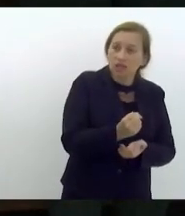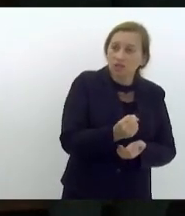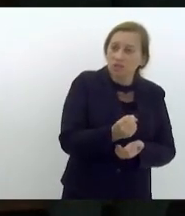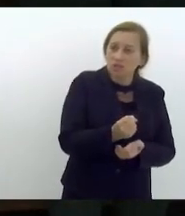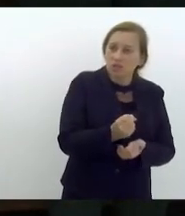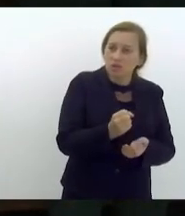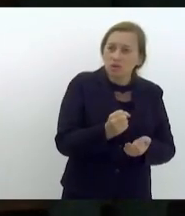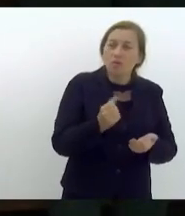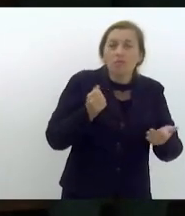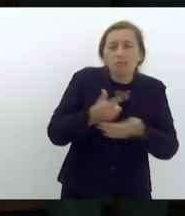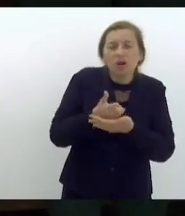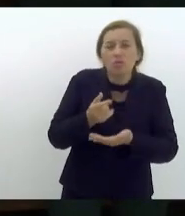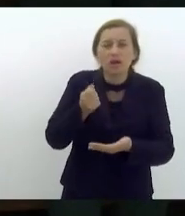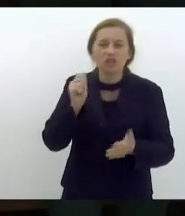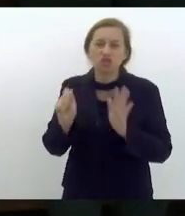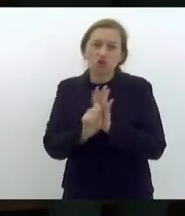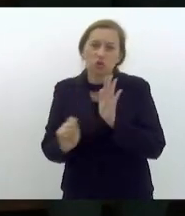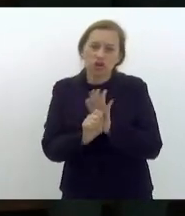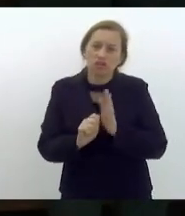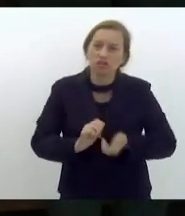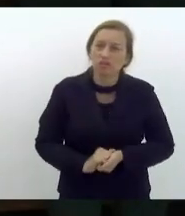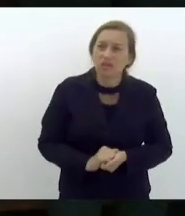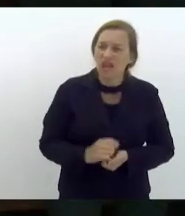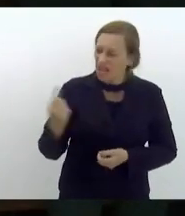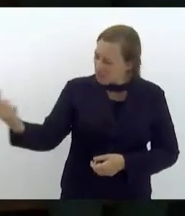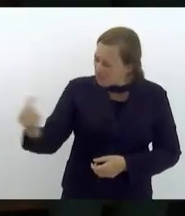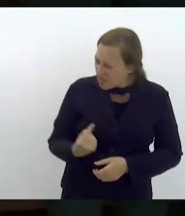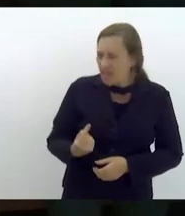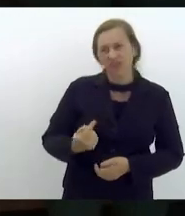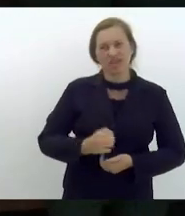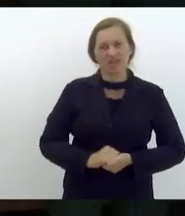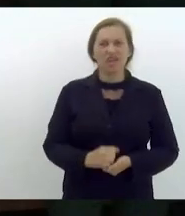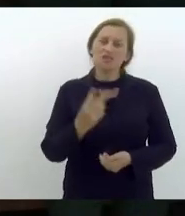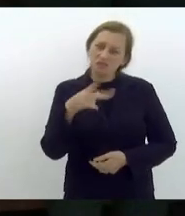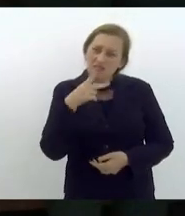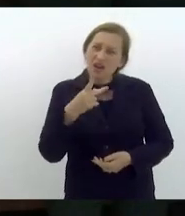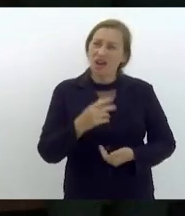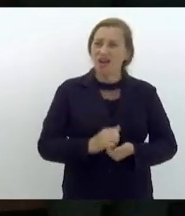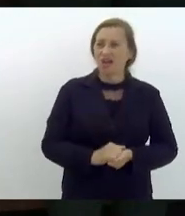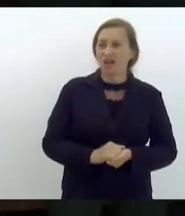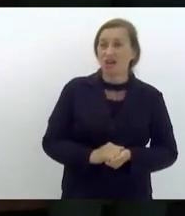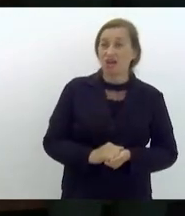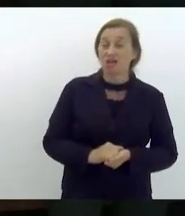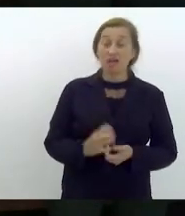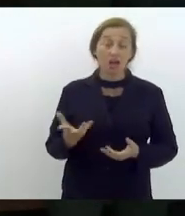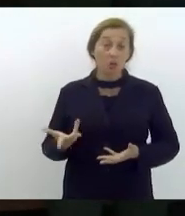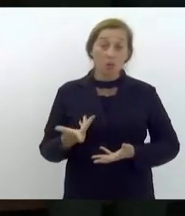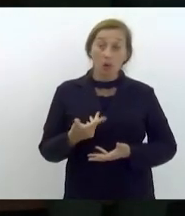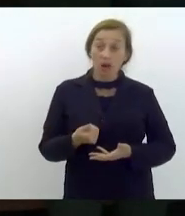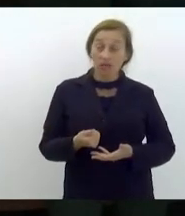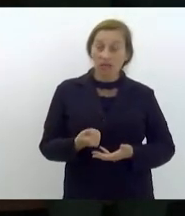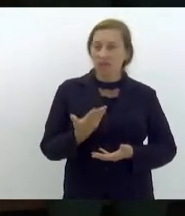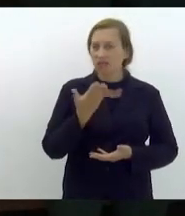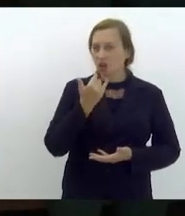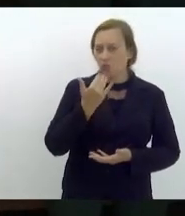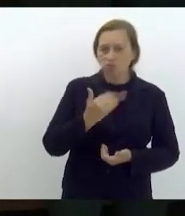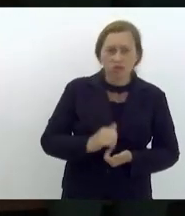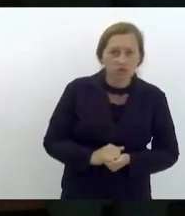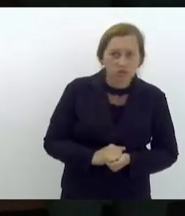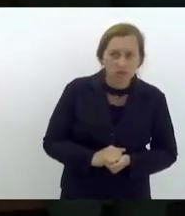para comprar drogas e aí vem para cá falar da qualidade da merenda